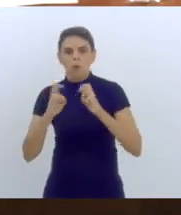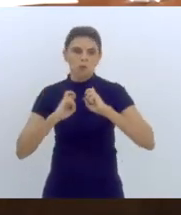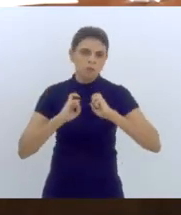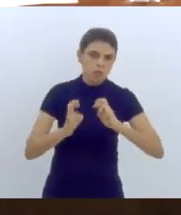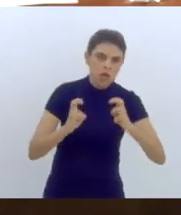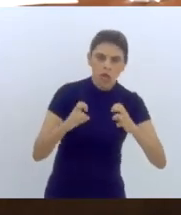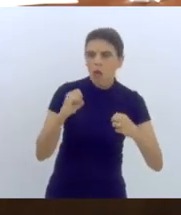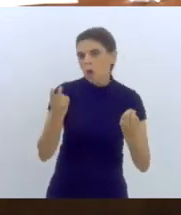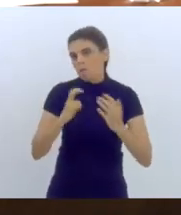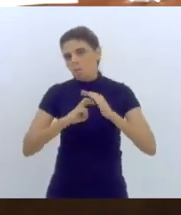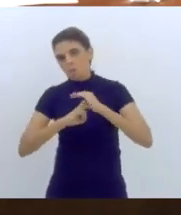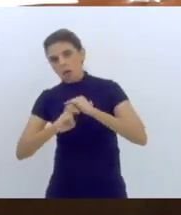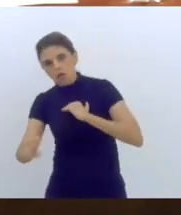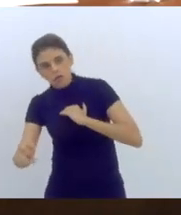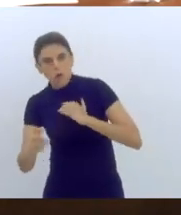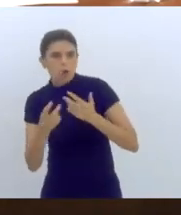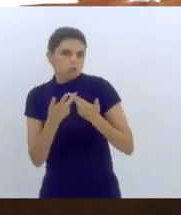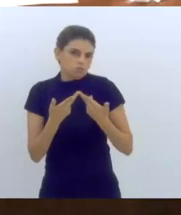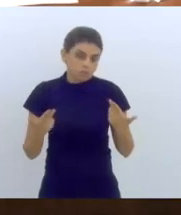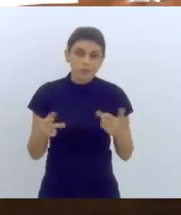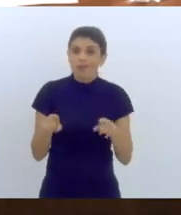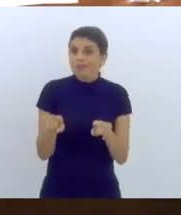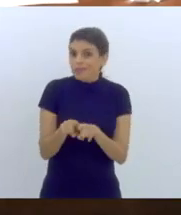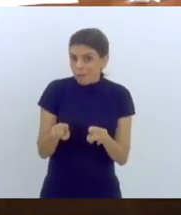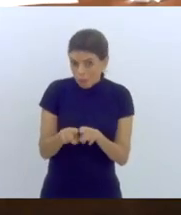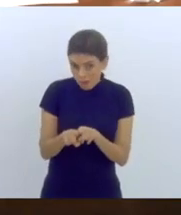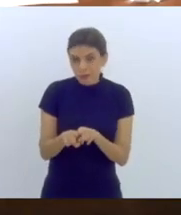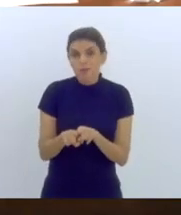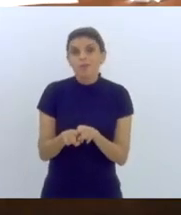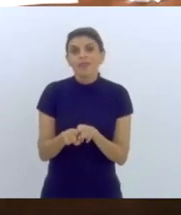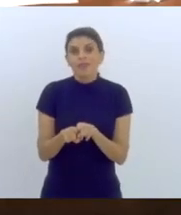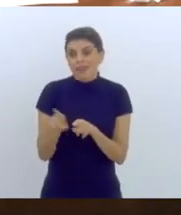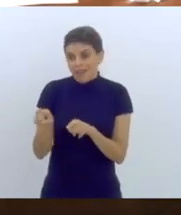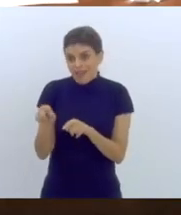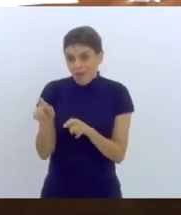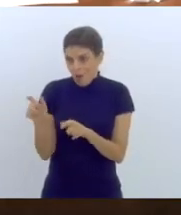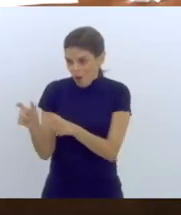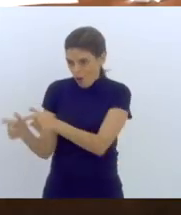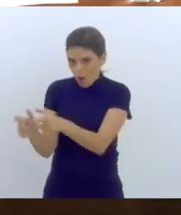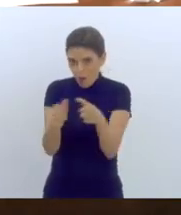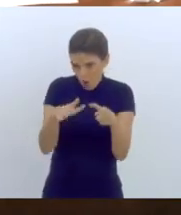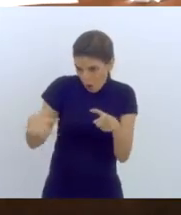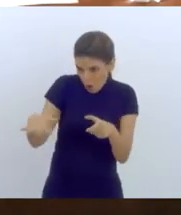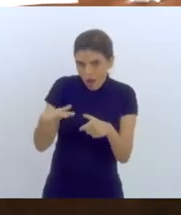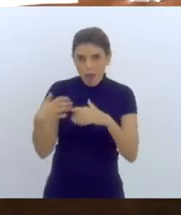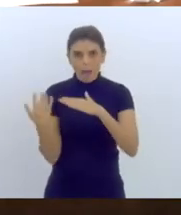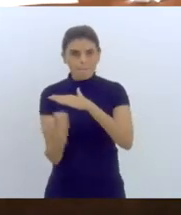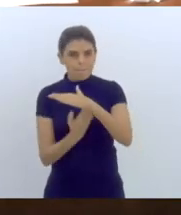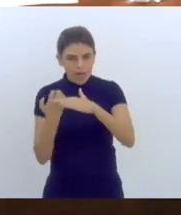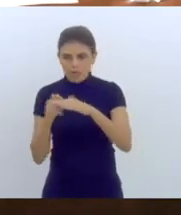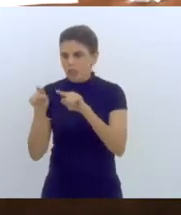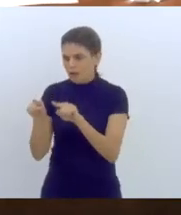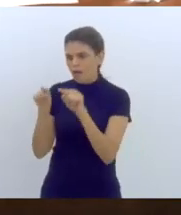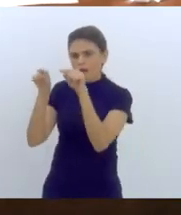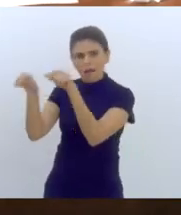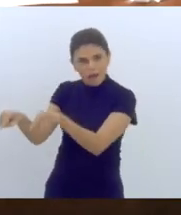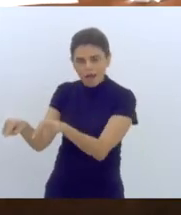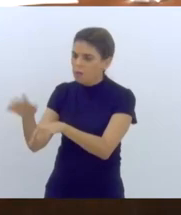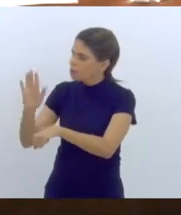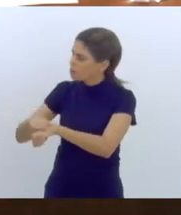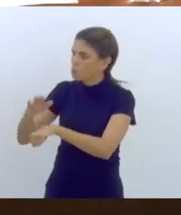outro lado, além de responsabilizar essas empresas, fazer com que essas